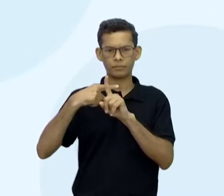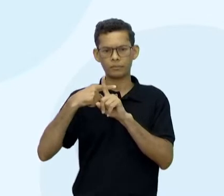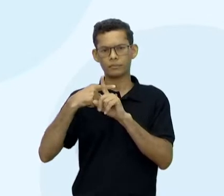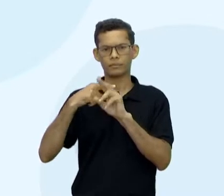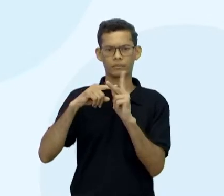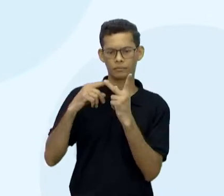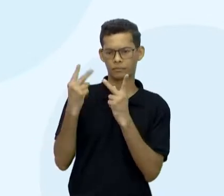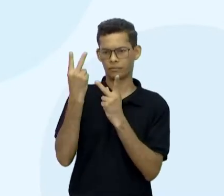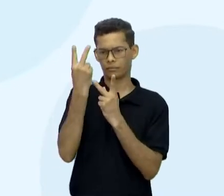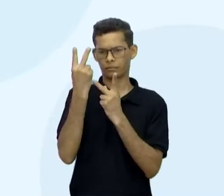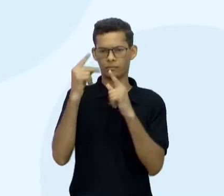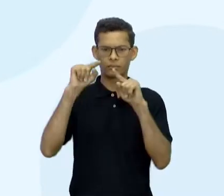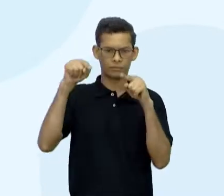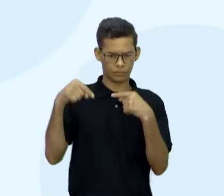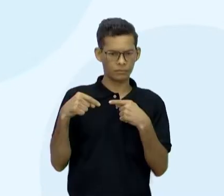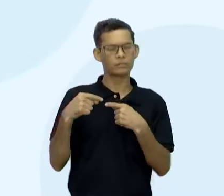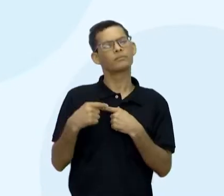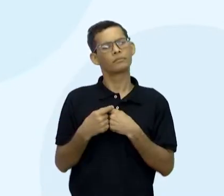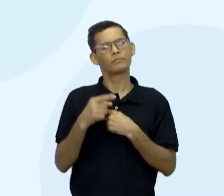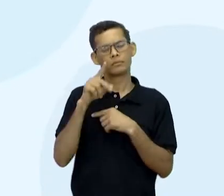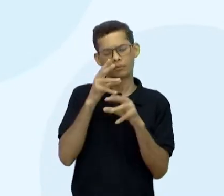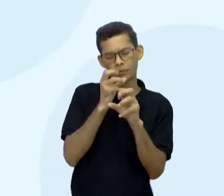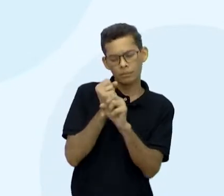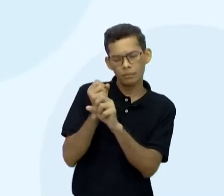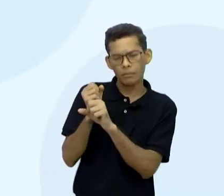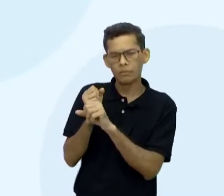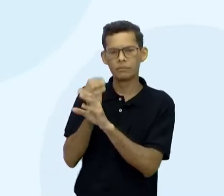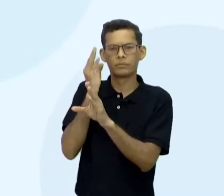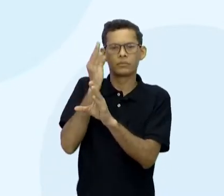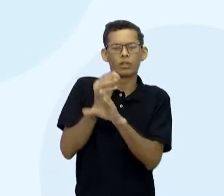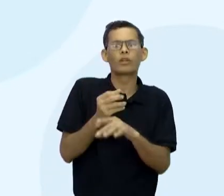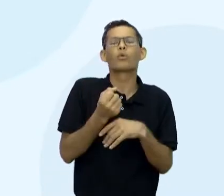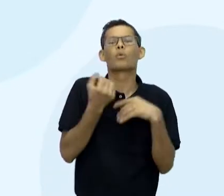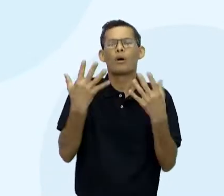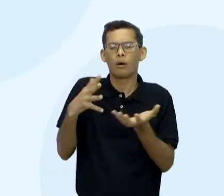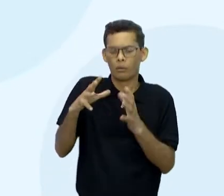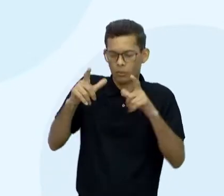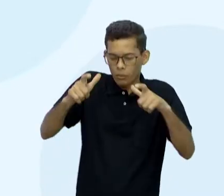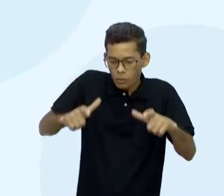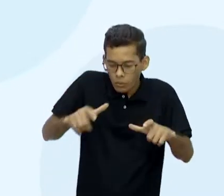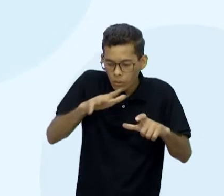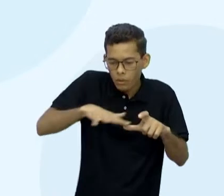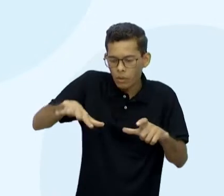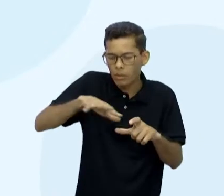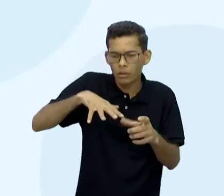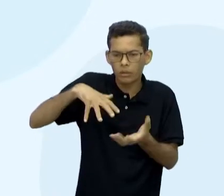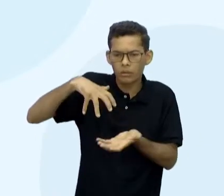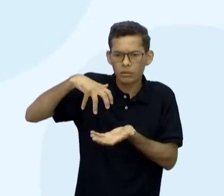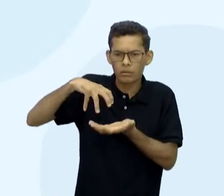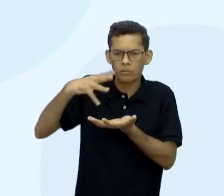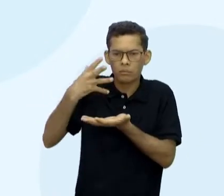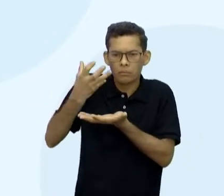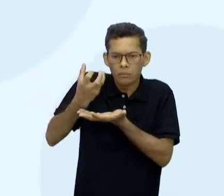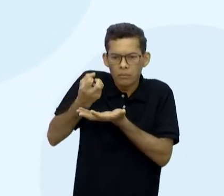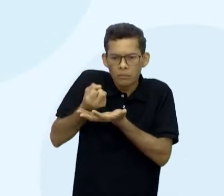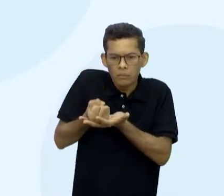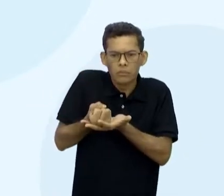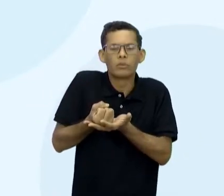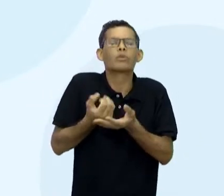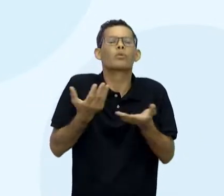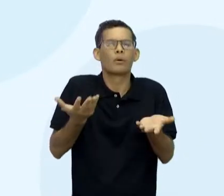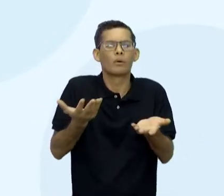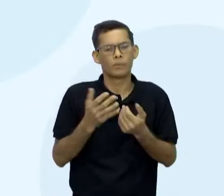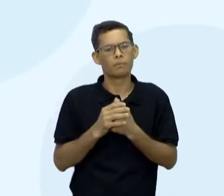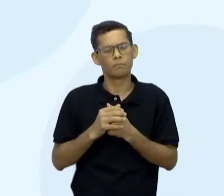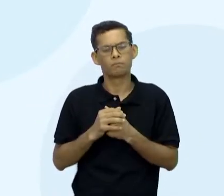raio da Terra, levar tudo ao quadrado e você vai achar qual é a gravidade daquele ponto. Ó, o Gzão é constante, tem o valor do Gzão